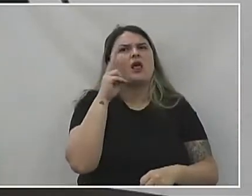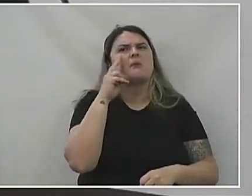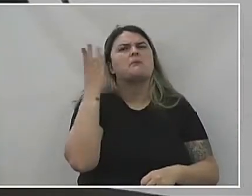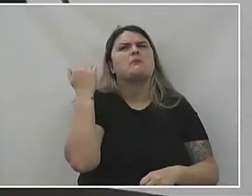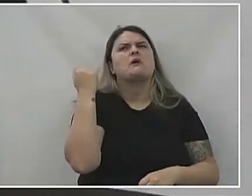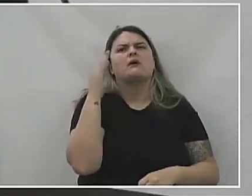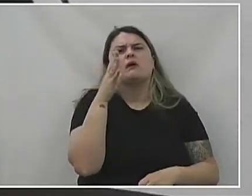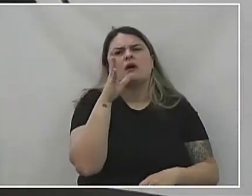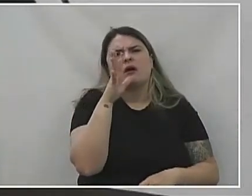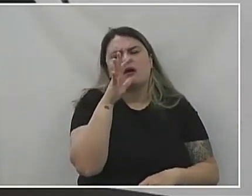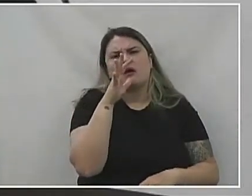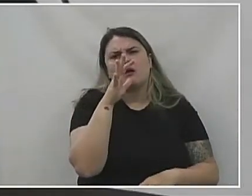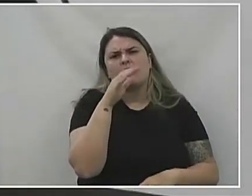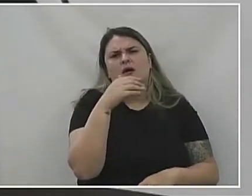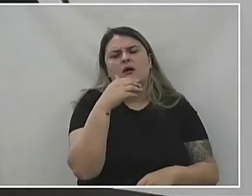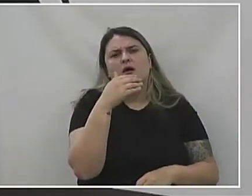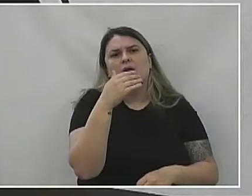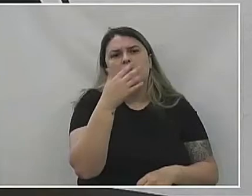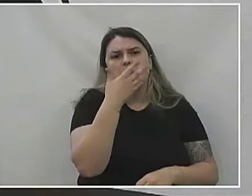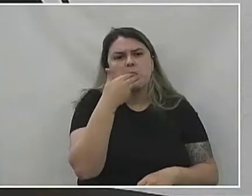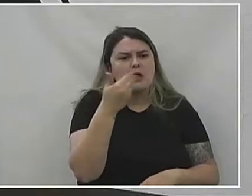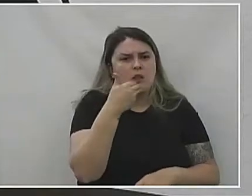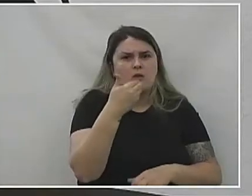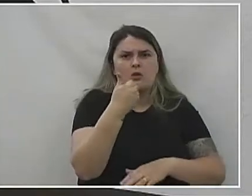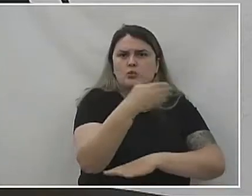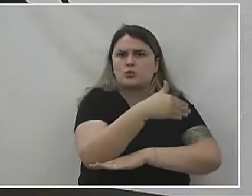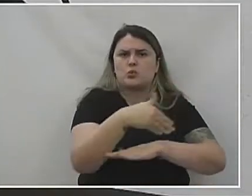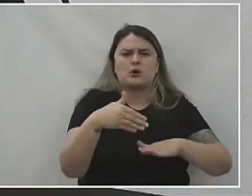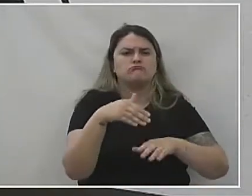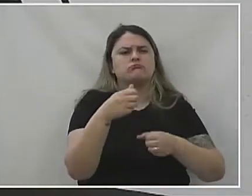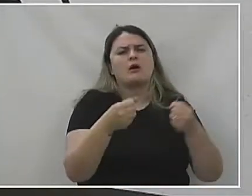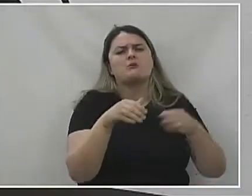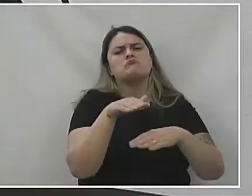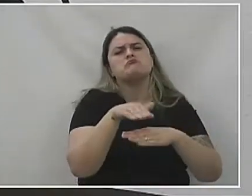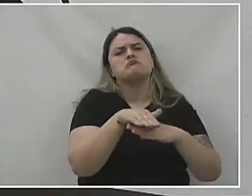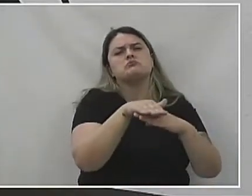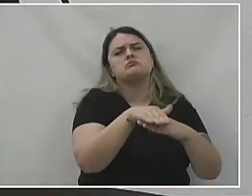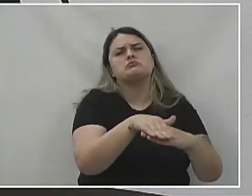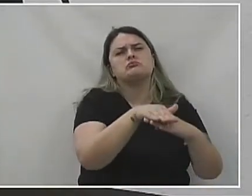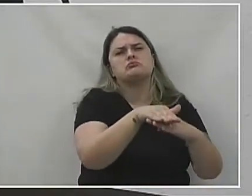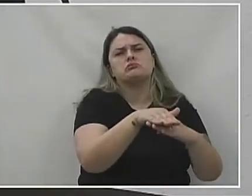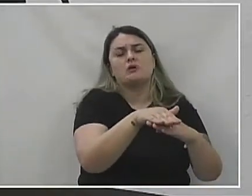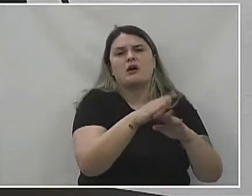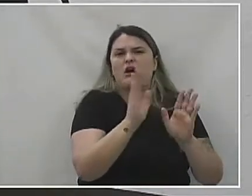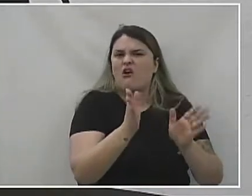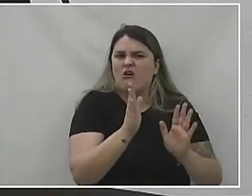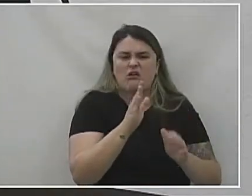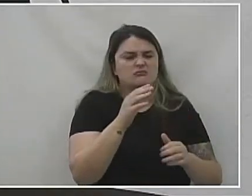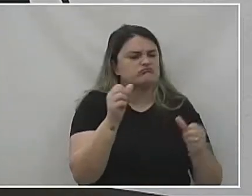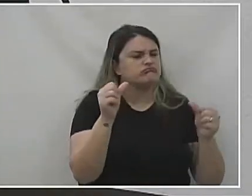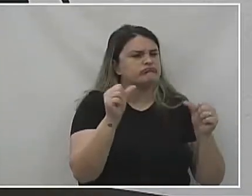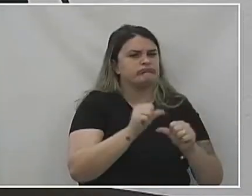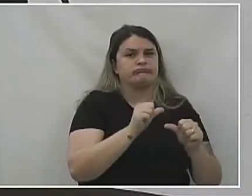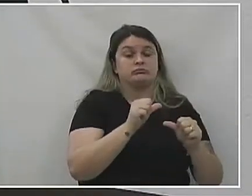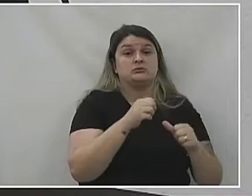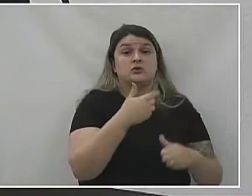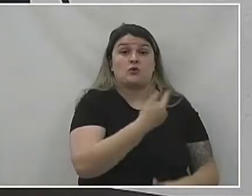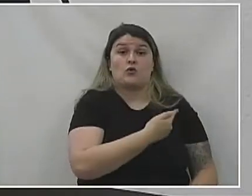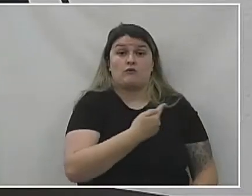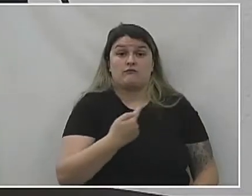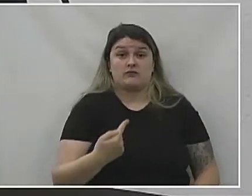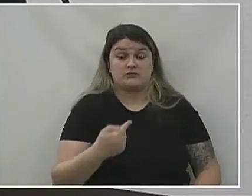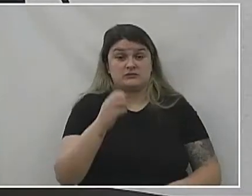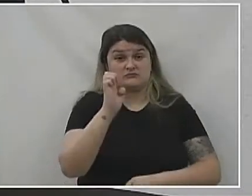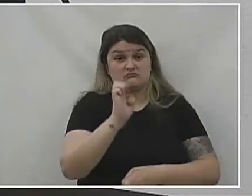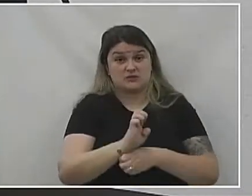viajar naquela Rodovia era melhor rodovia que tinha para dar melhor rodovia que tinha era aquela Rodovia e hoje está intransitável e o Governo do Estado